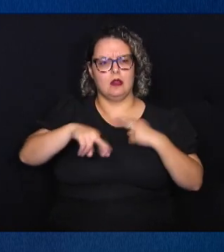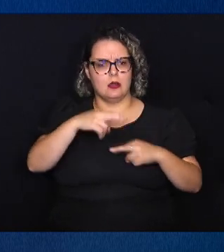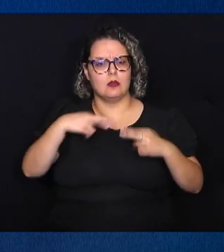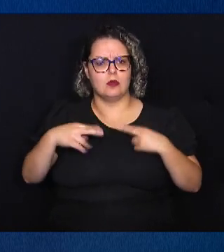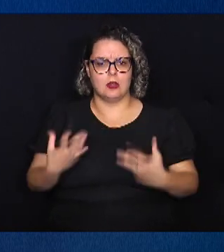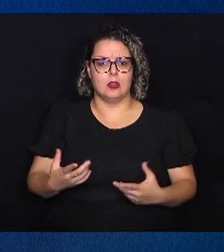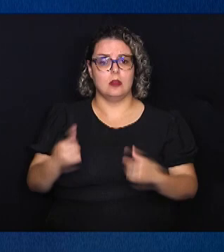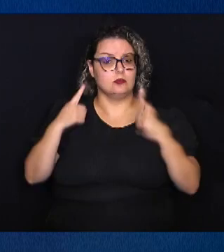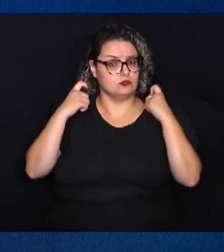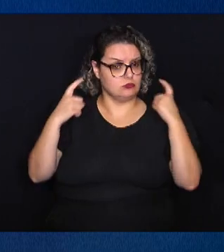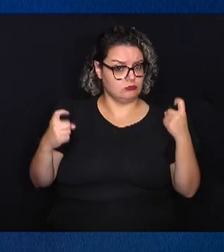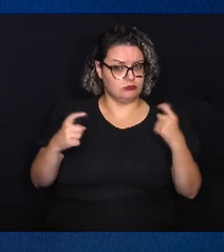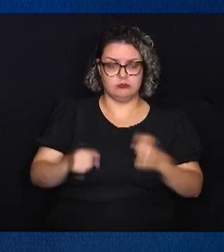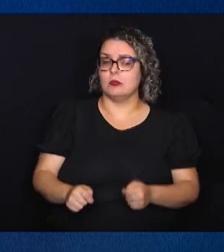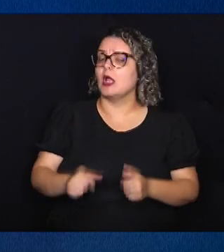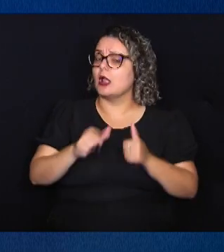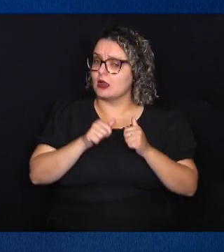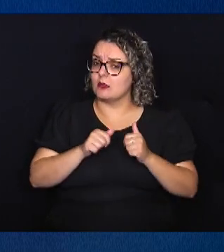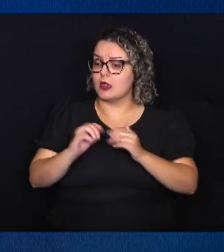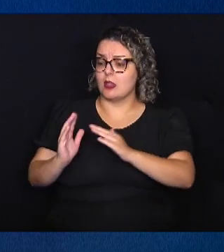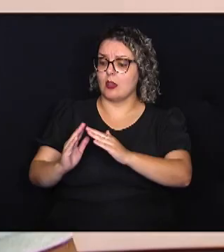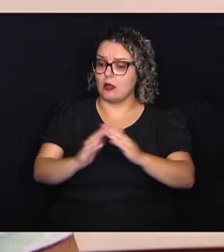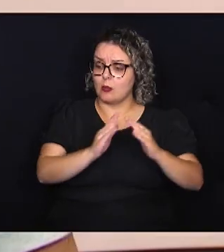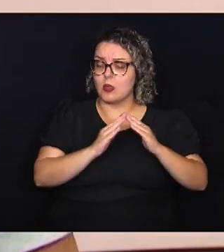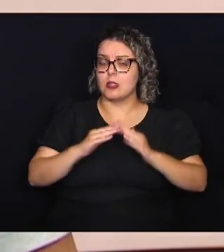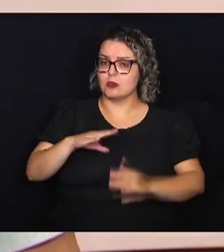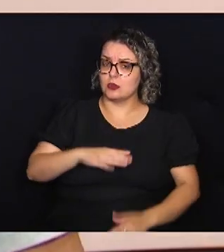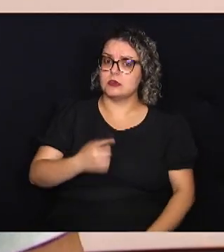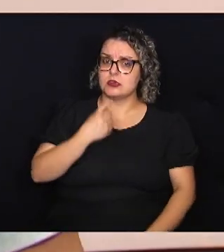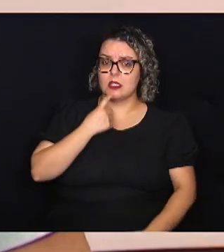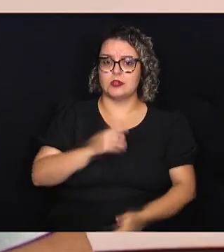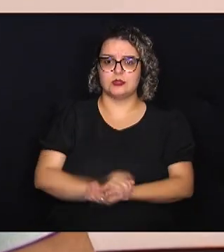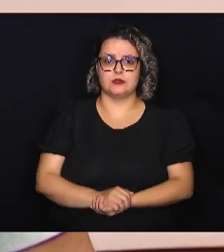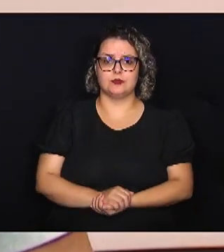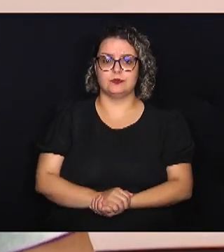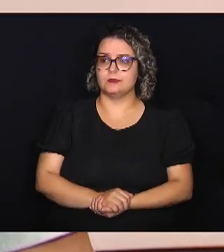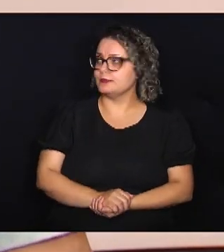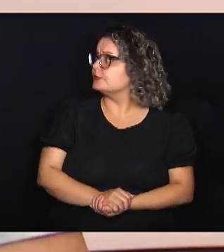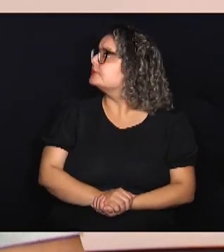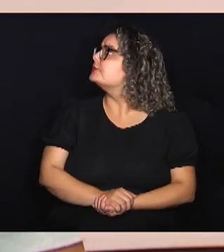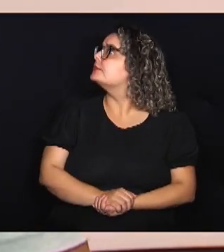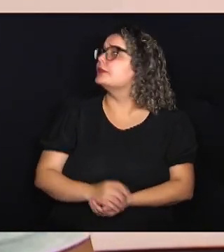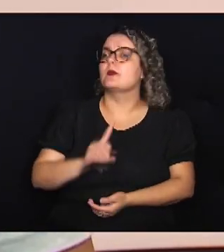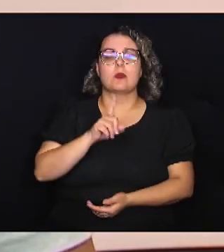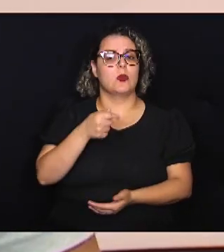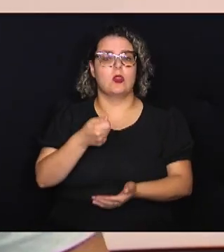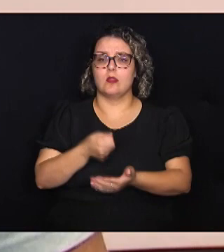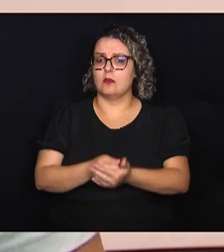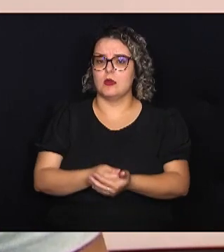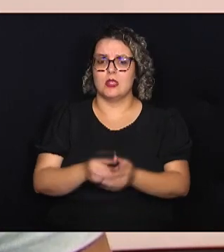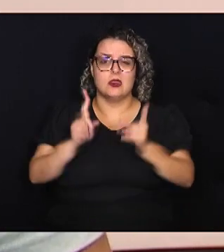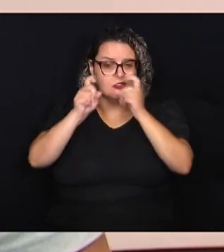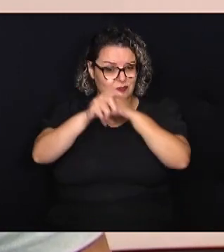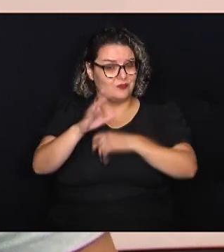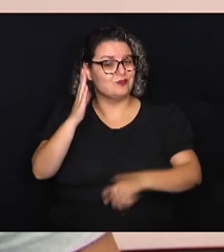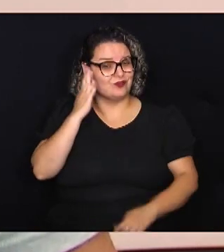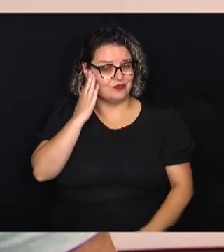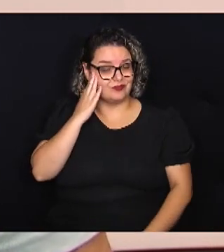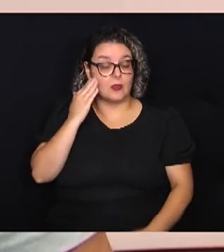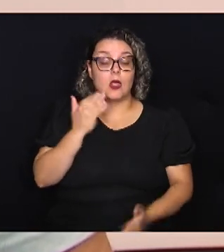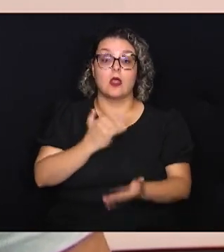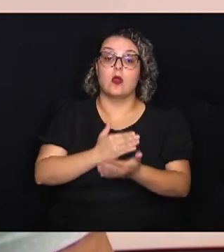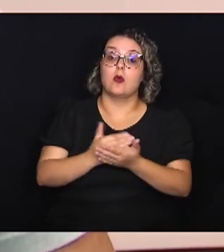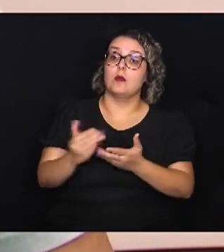som, beneficiando os moradores da cidade. Ela não está sendo cumprida e ela é de difícil entendimento. E aí que começa a ter